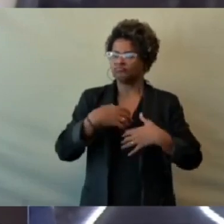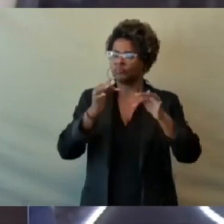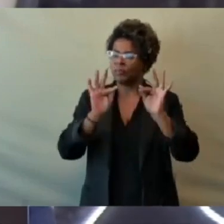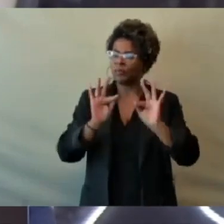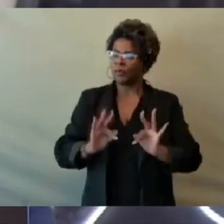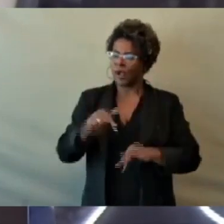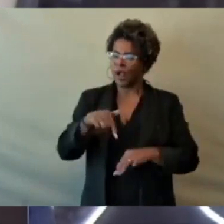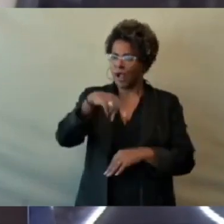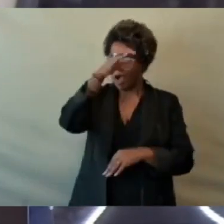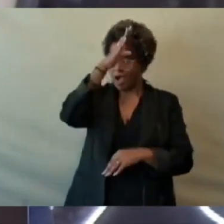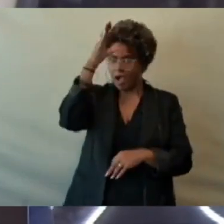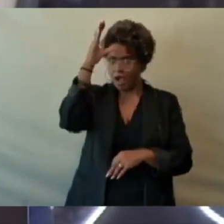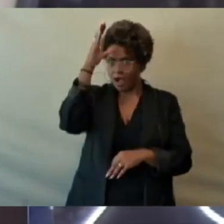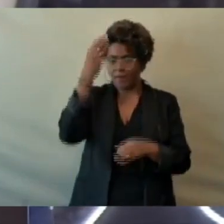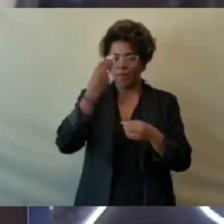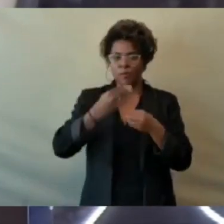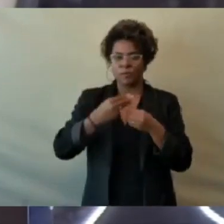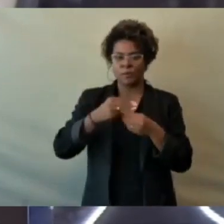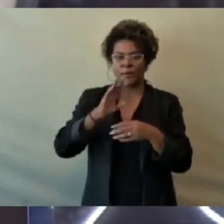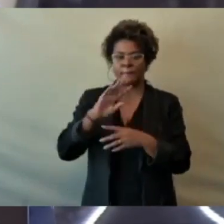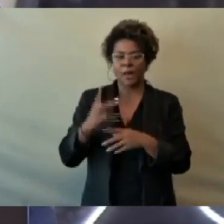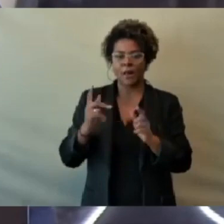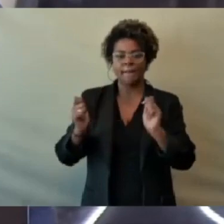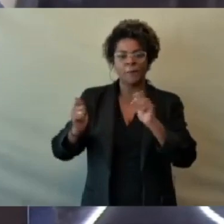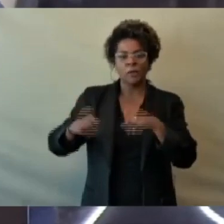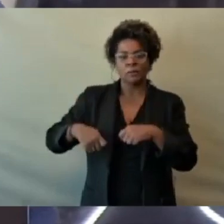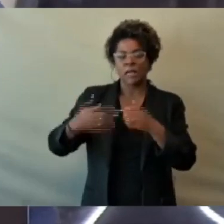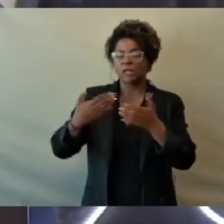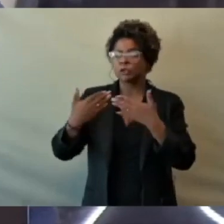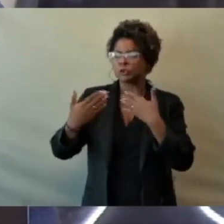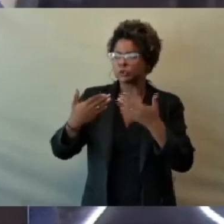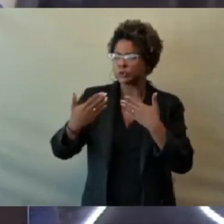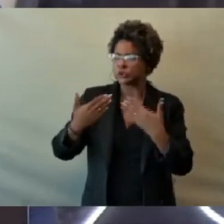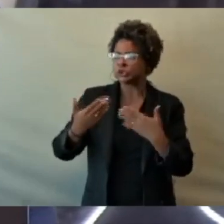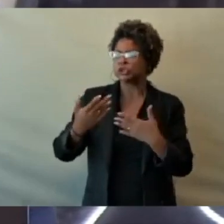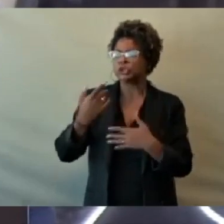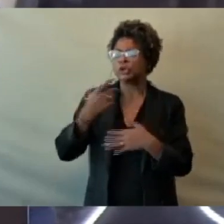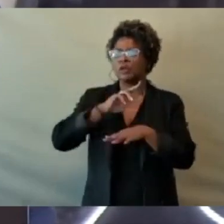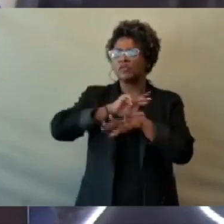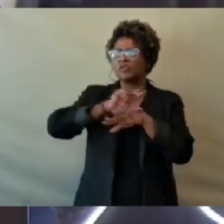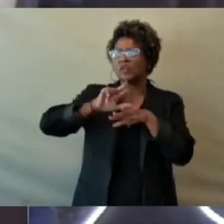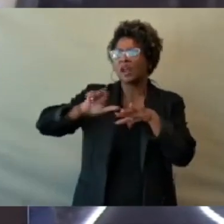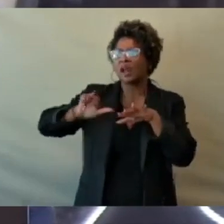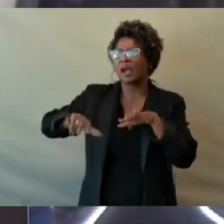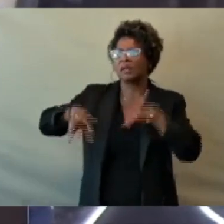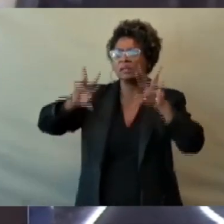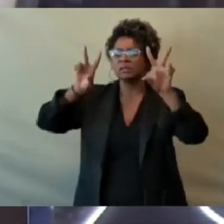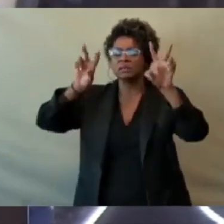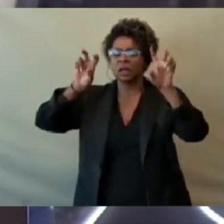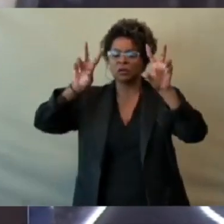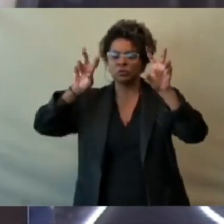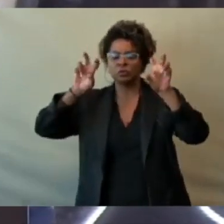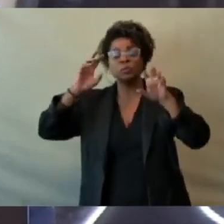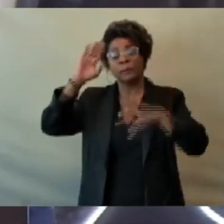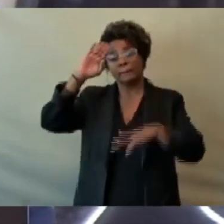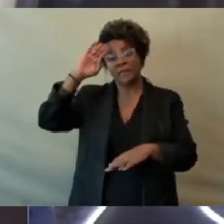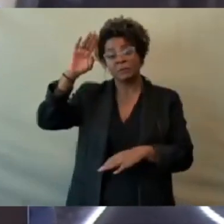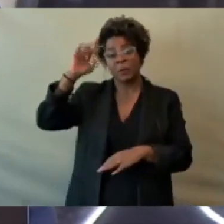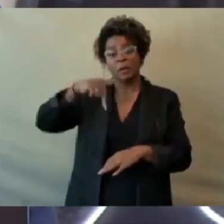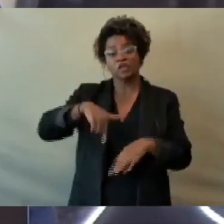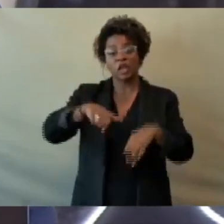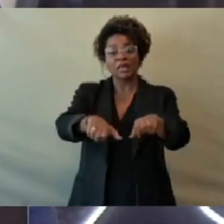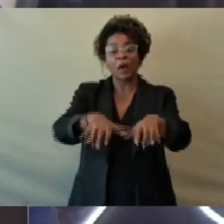de discutir diversos assuntos principalmente nas audiências públicas onde você tem a oportunidade de entrar